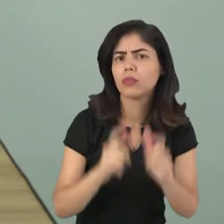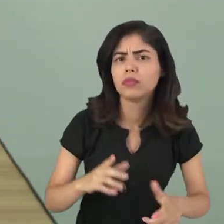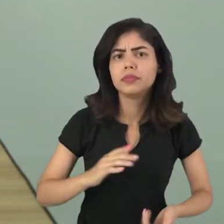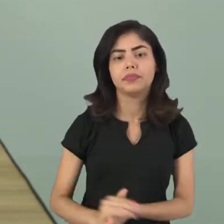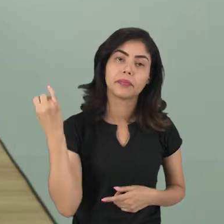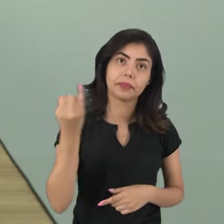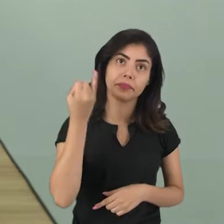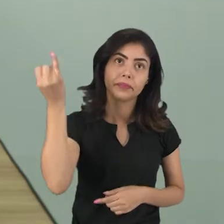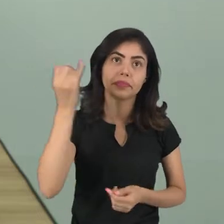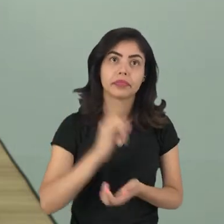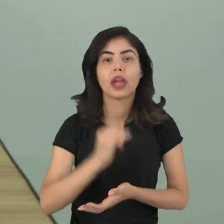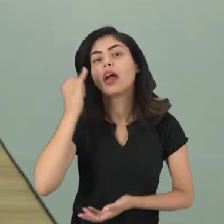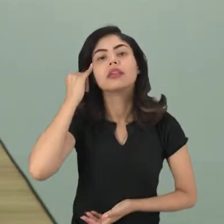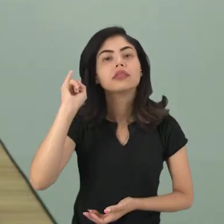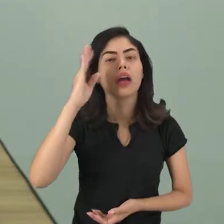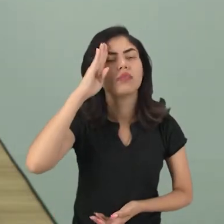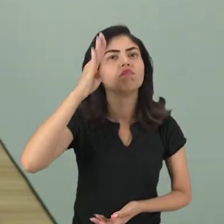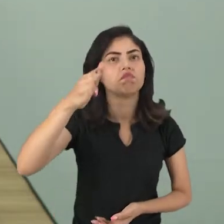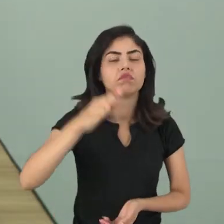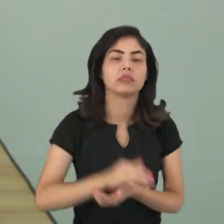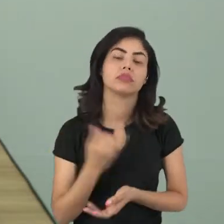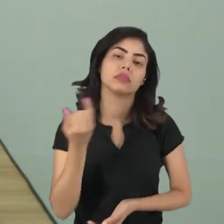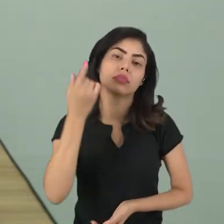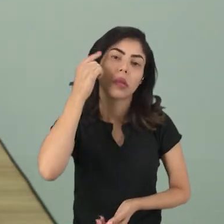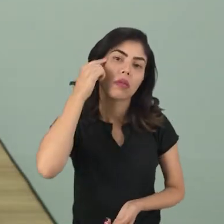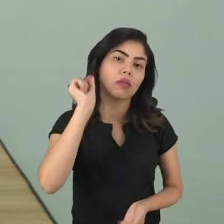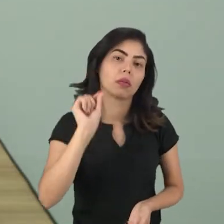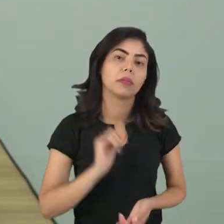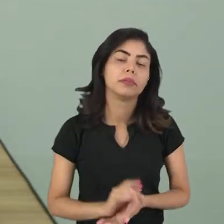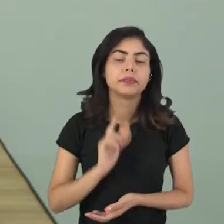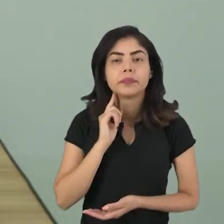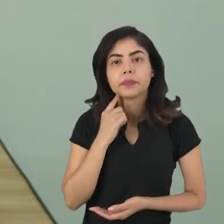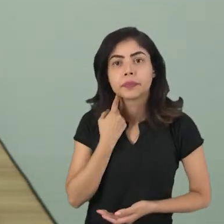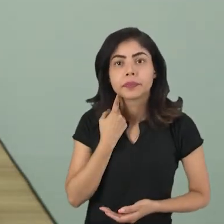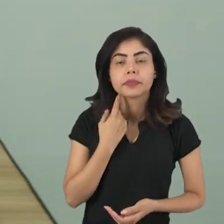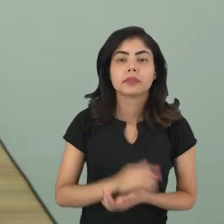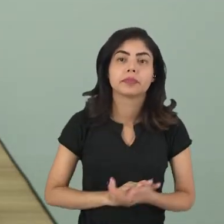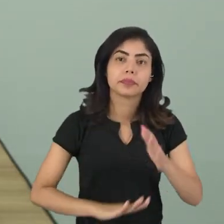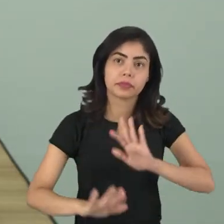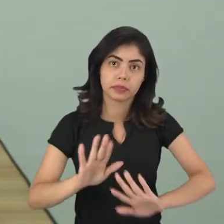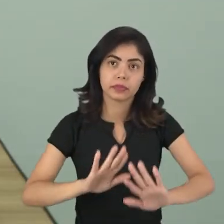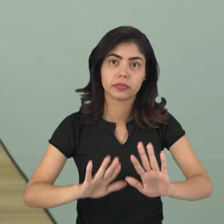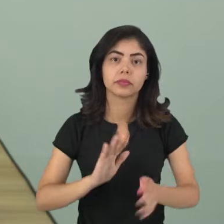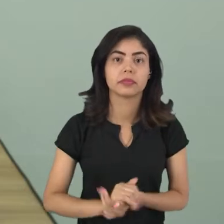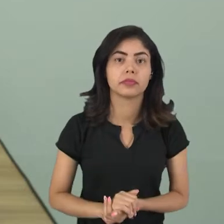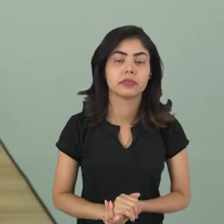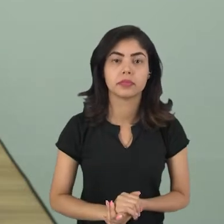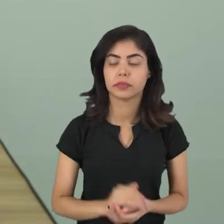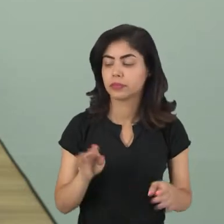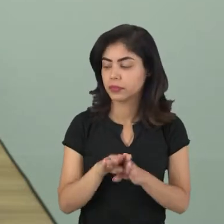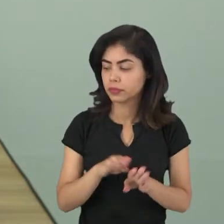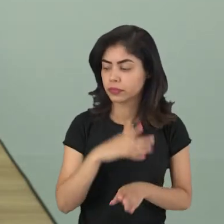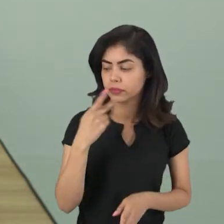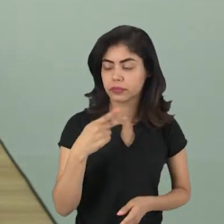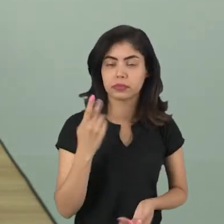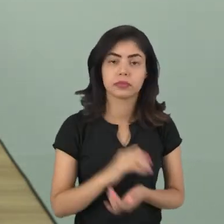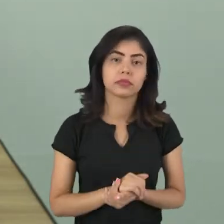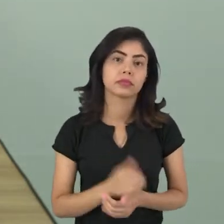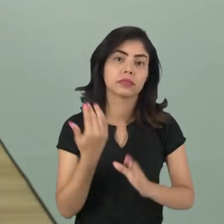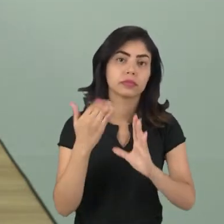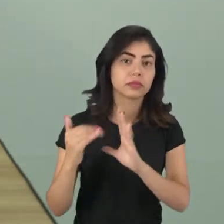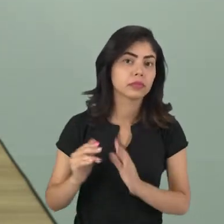os rios. Se eu vou passear numa praia, se eu vou para algum lugar e eu jogo lixo nessa praia, o que vai acontecer? Eu